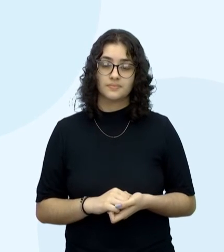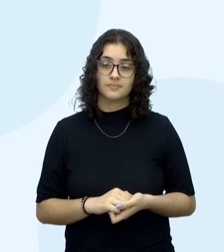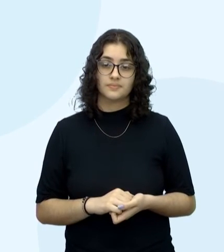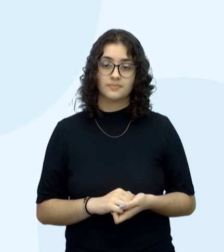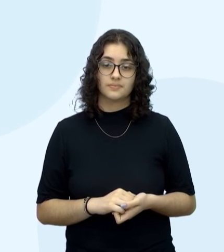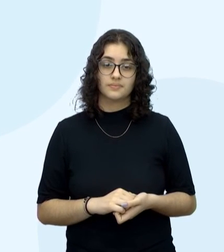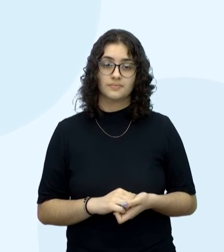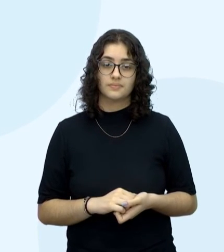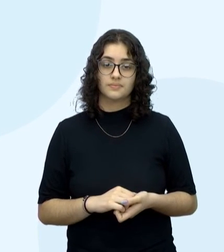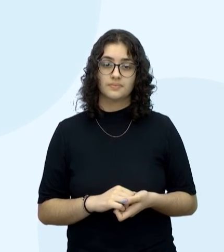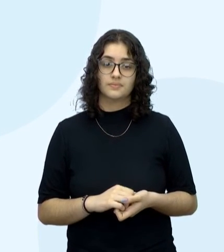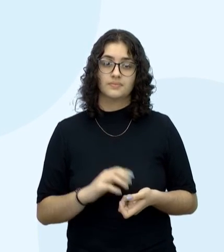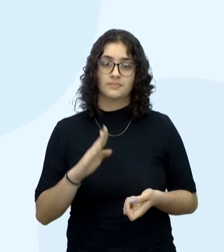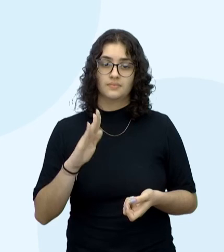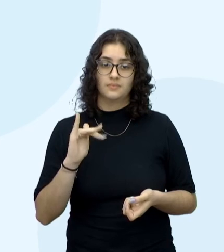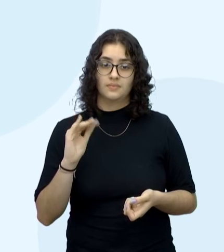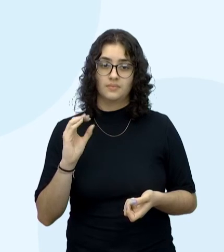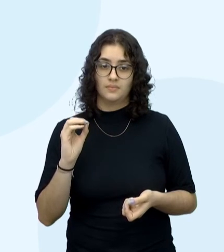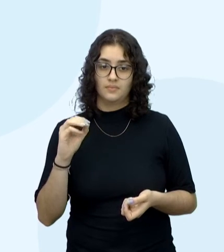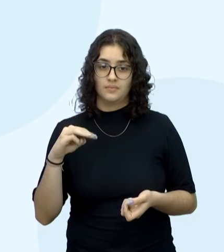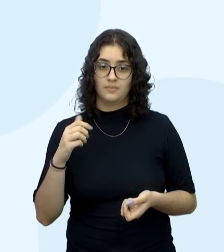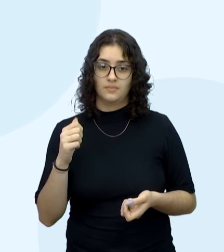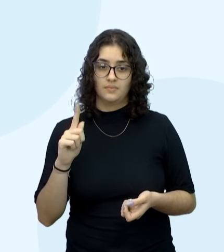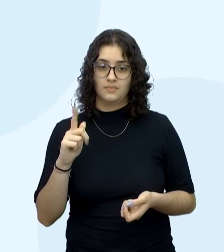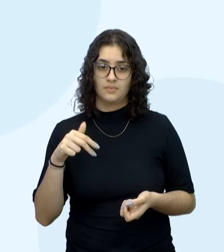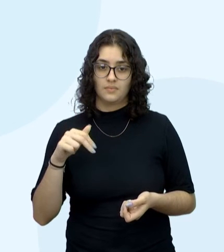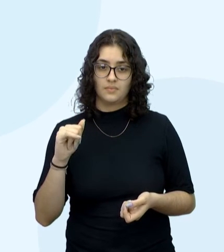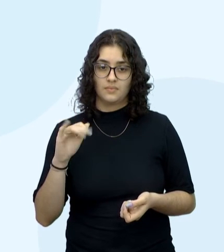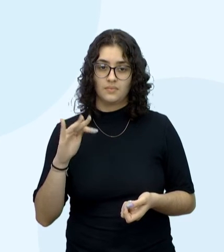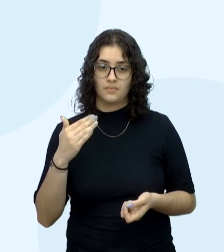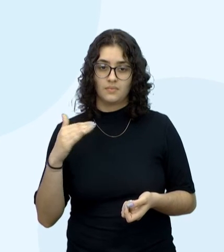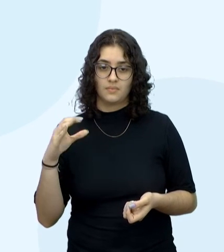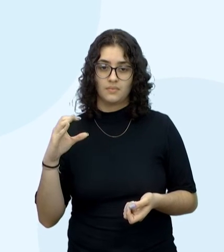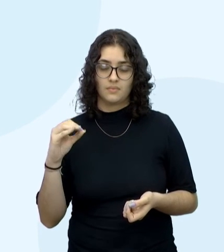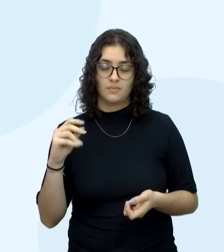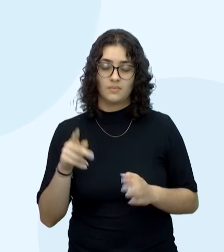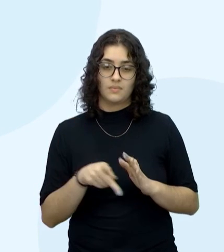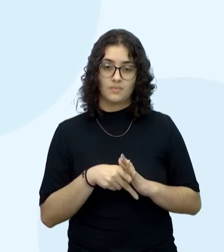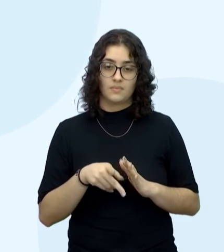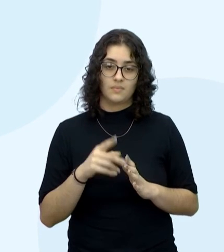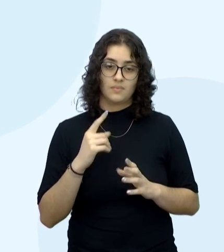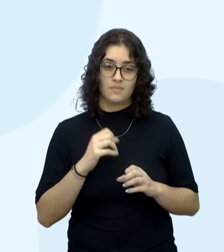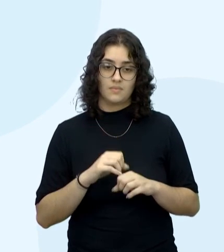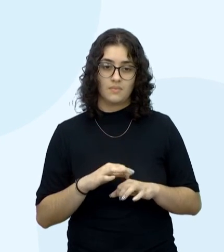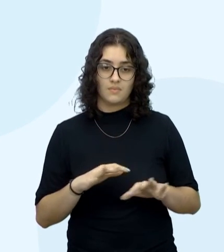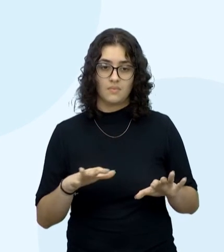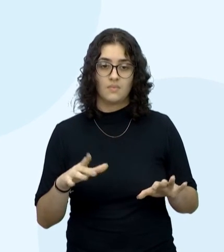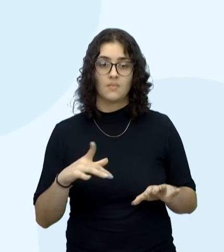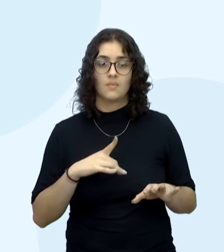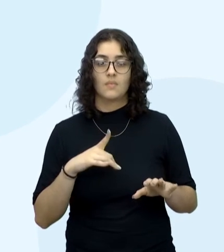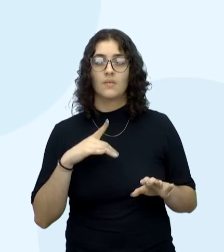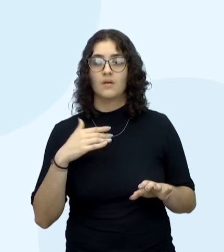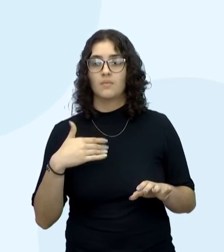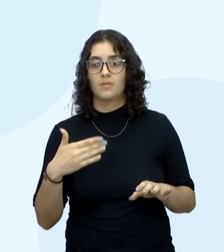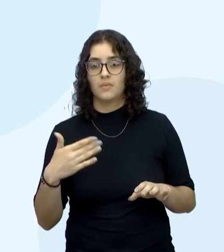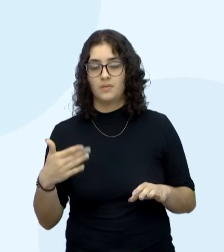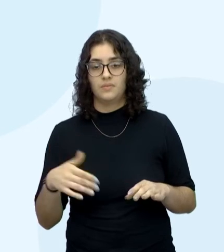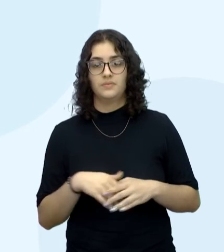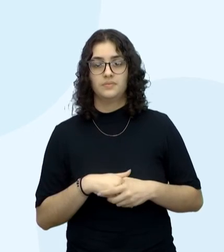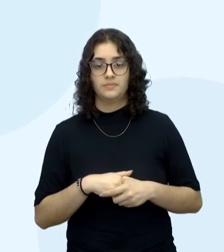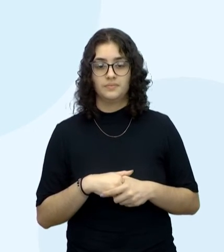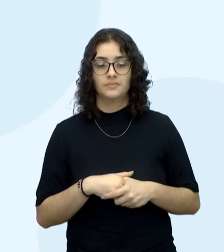Agora, biomagnificação é que quando essa contaminação, essa substância vai passando de uma cadeia a outra,